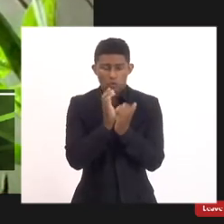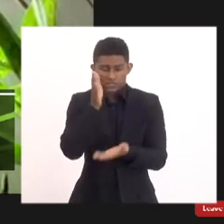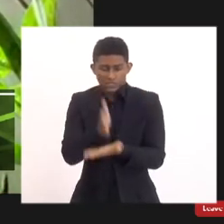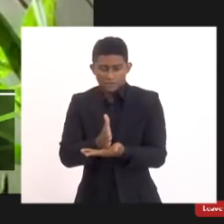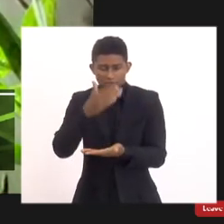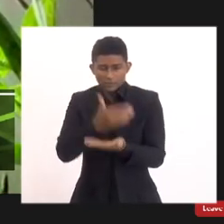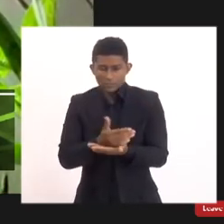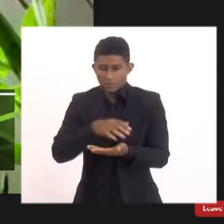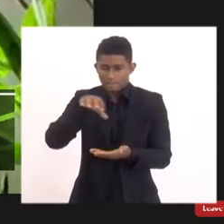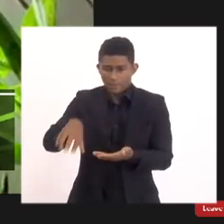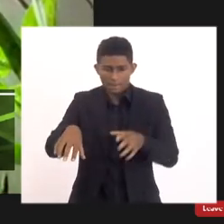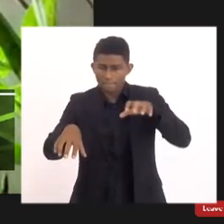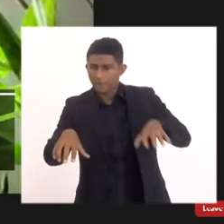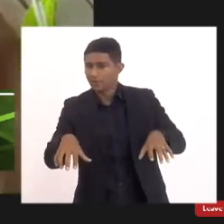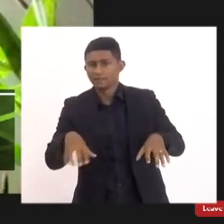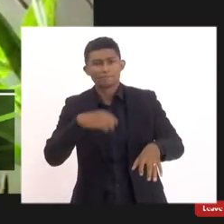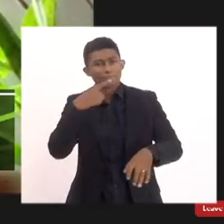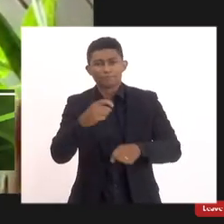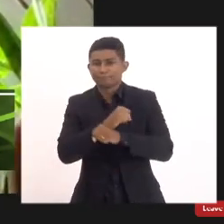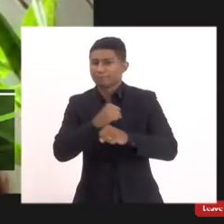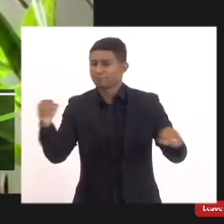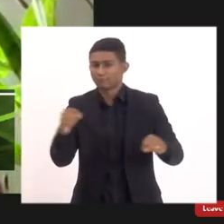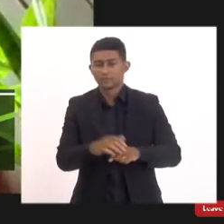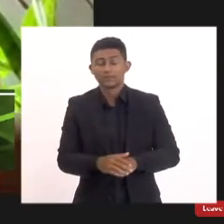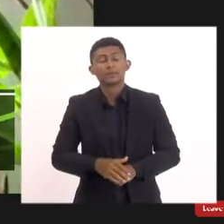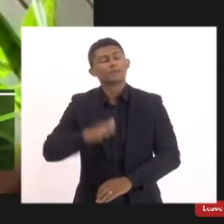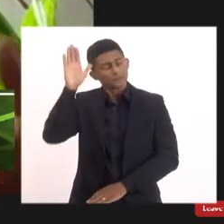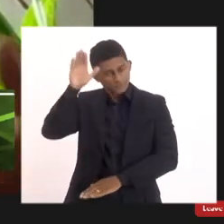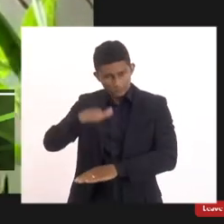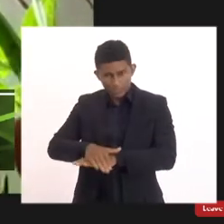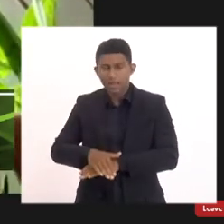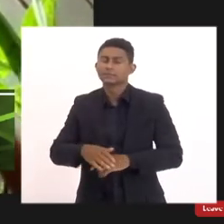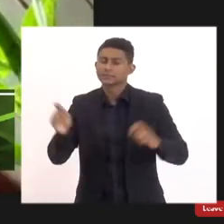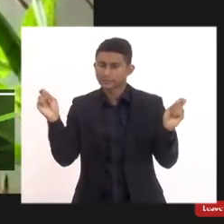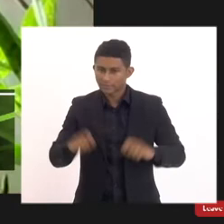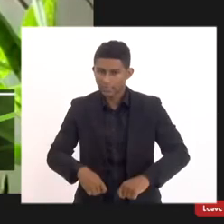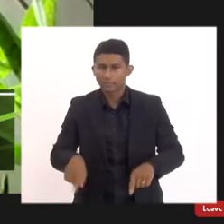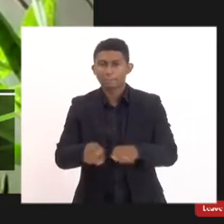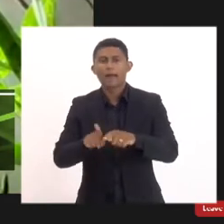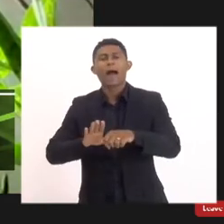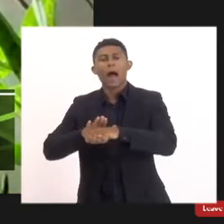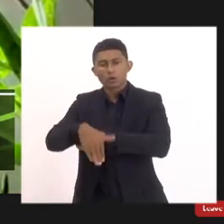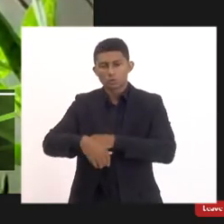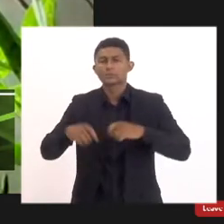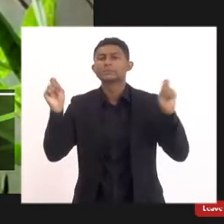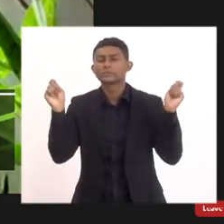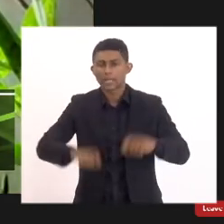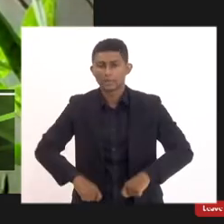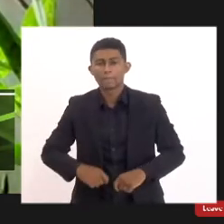aula naquele dia. Isso não dá. À tarde eu consigo, à noite também. Por quê?